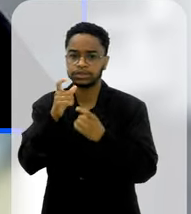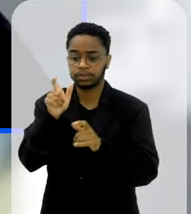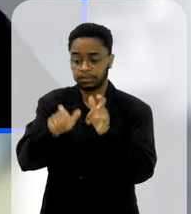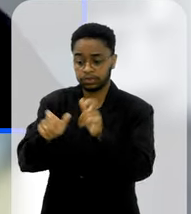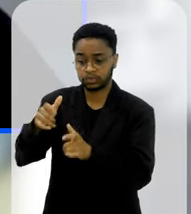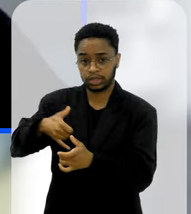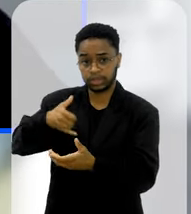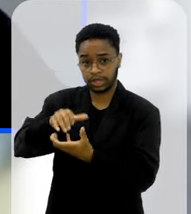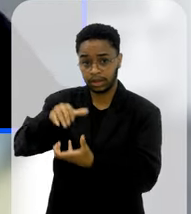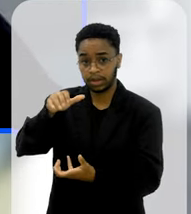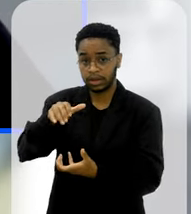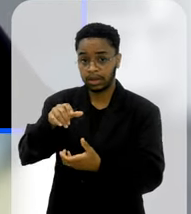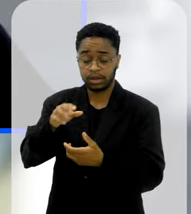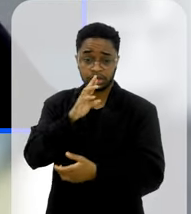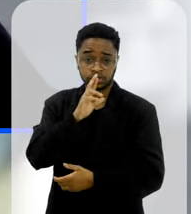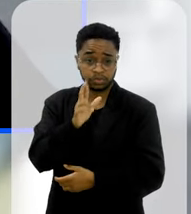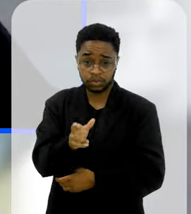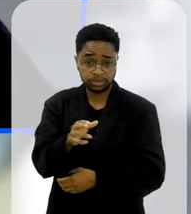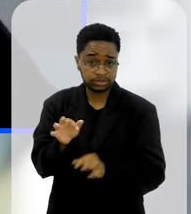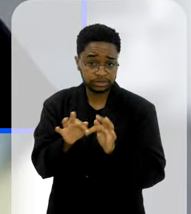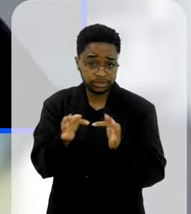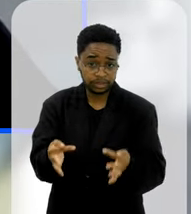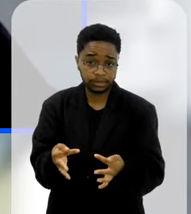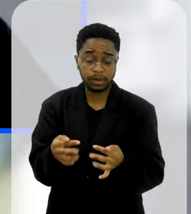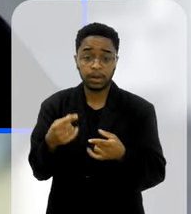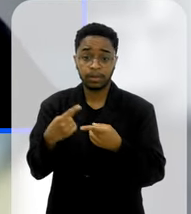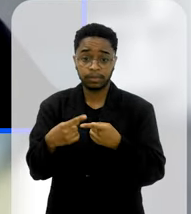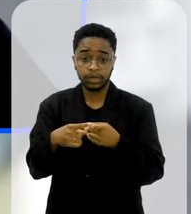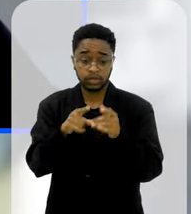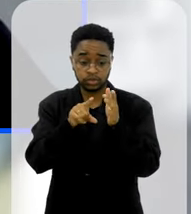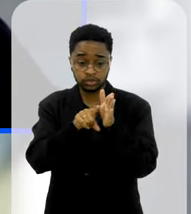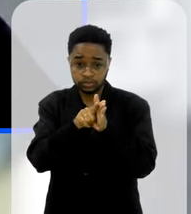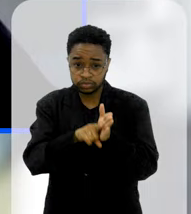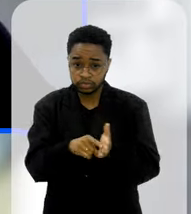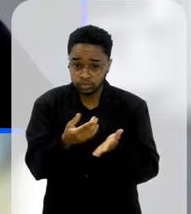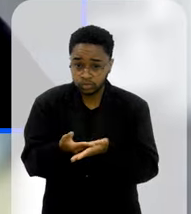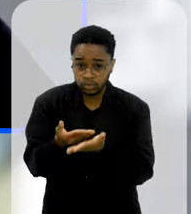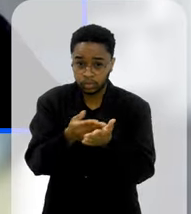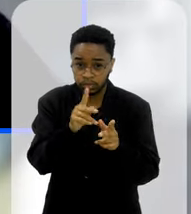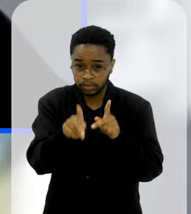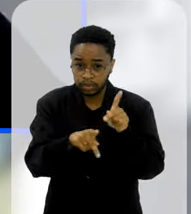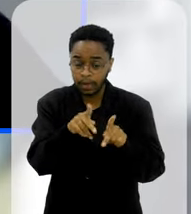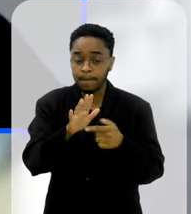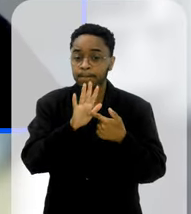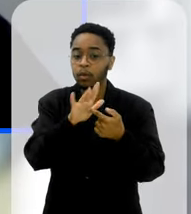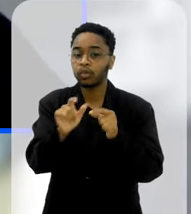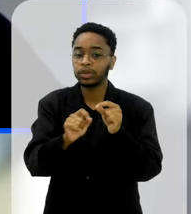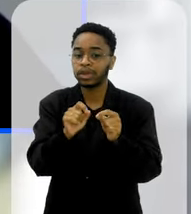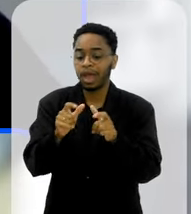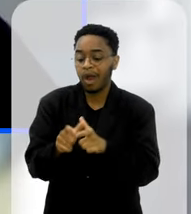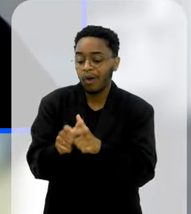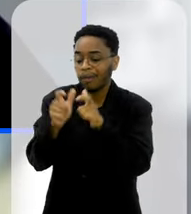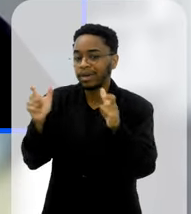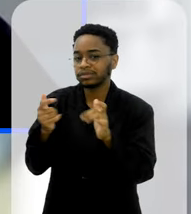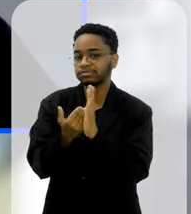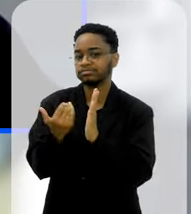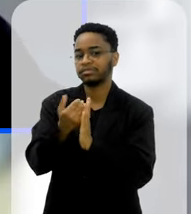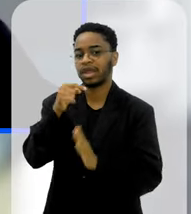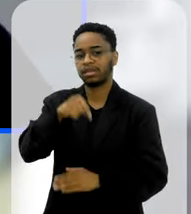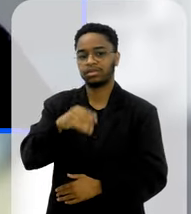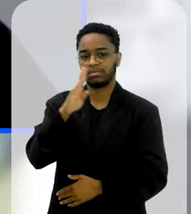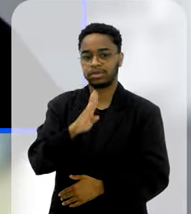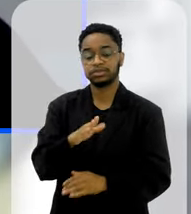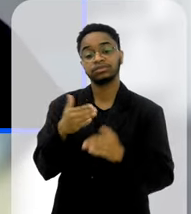preocupação com o idoso? A resposta é muito simples. A demografia mostra que é o grupo etário que mais cresce no mundo e no Brasil.